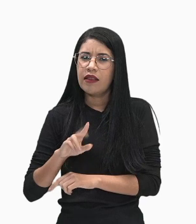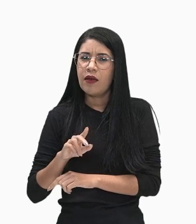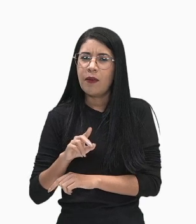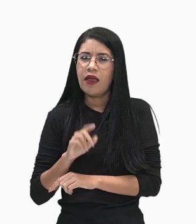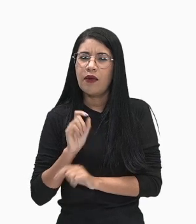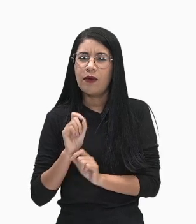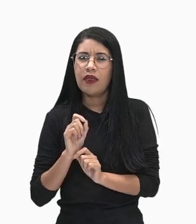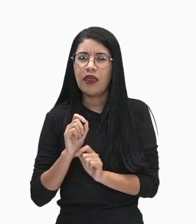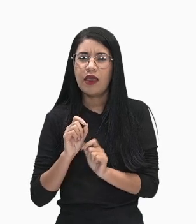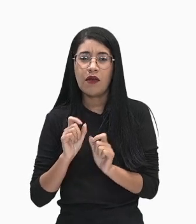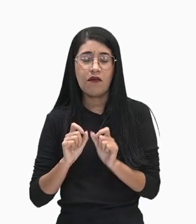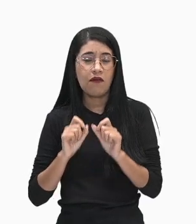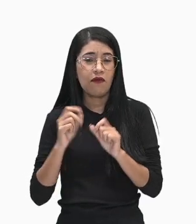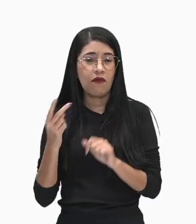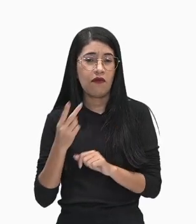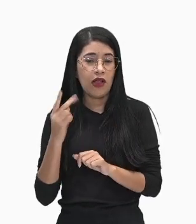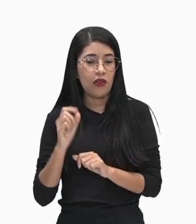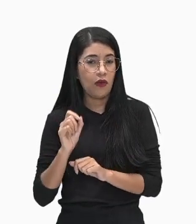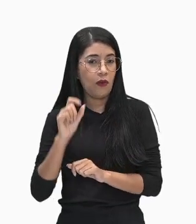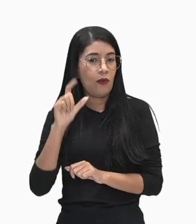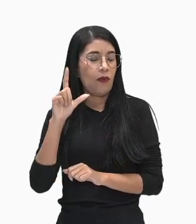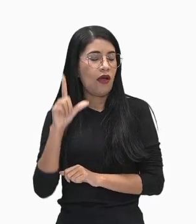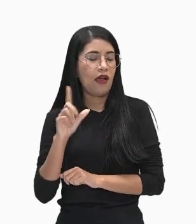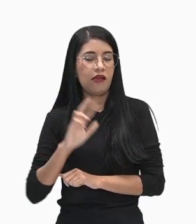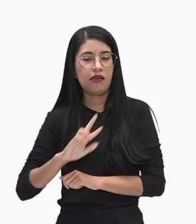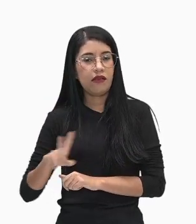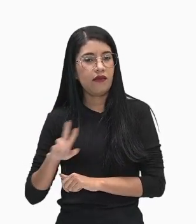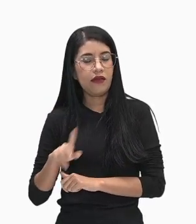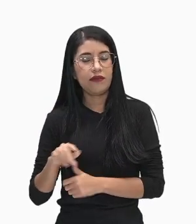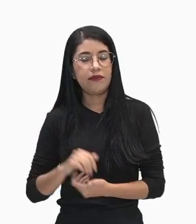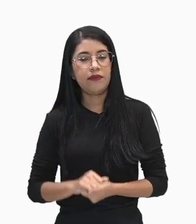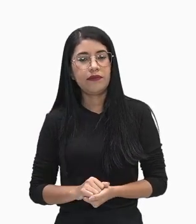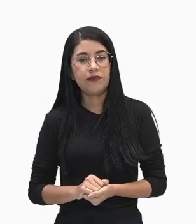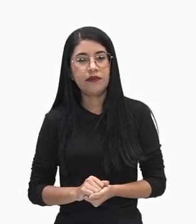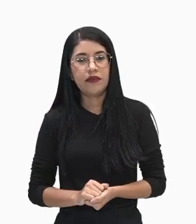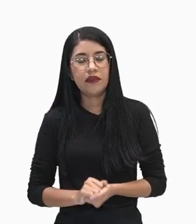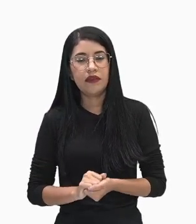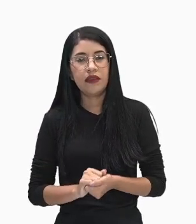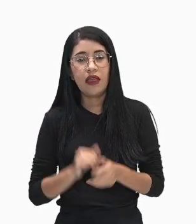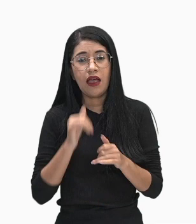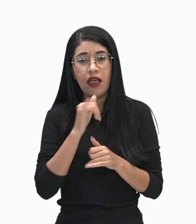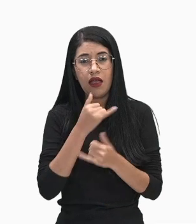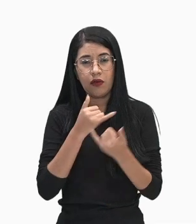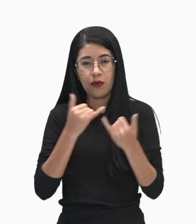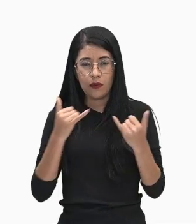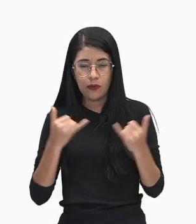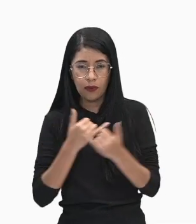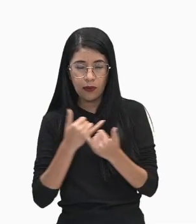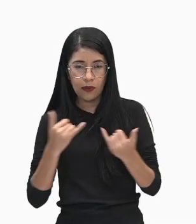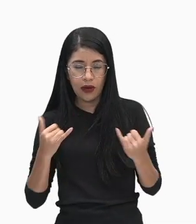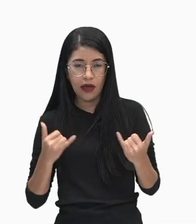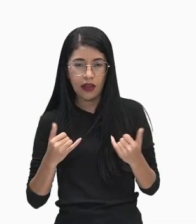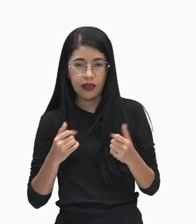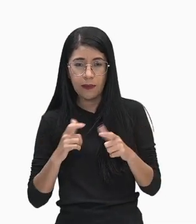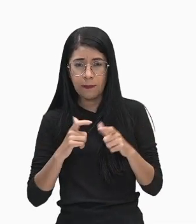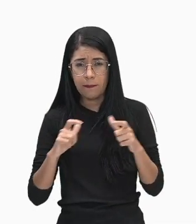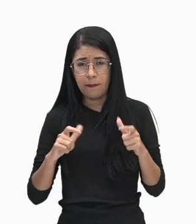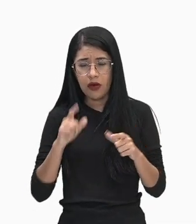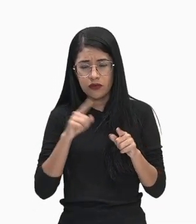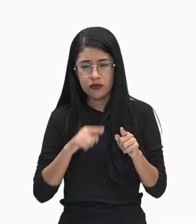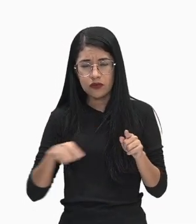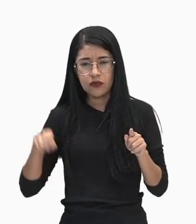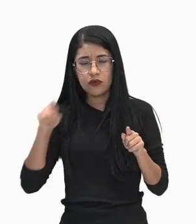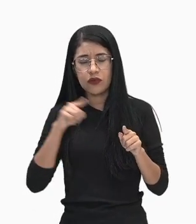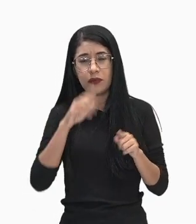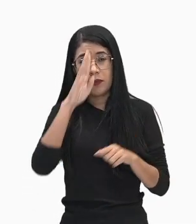é altíssima aí na sua casa, não. Não é assim. Os valores das correntes elétricas que passam na maioria dos circuitos, né?